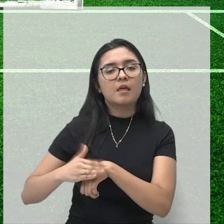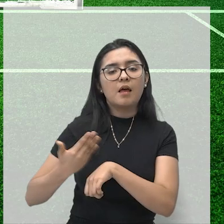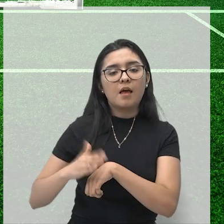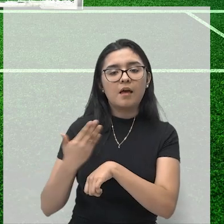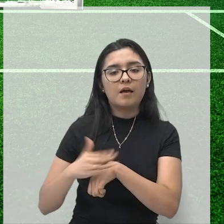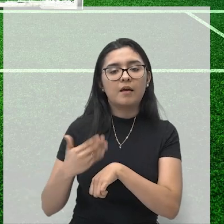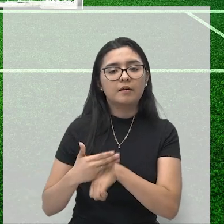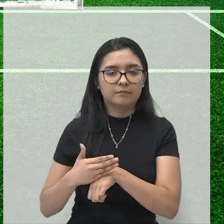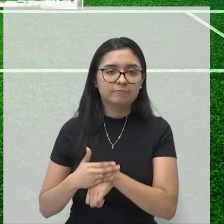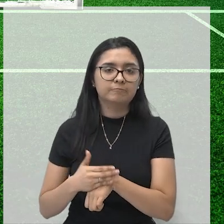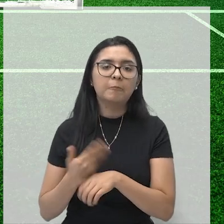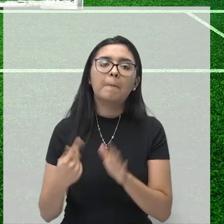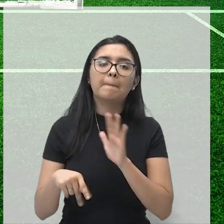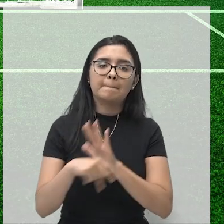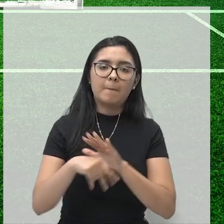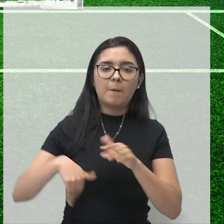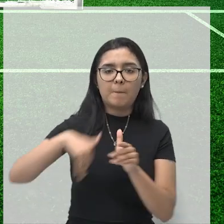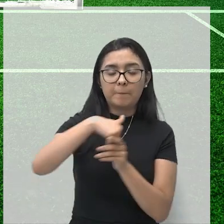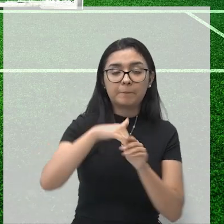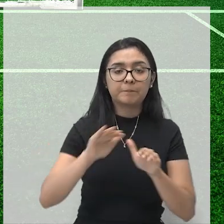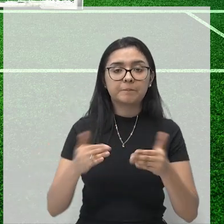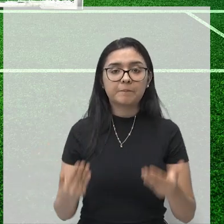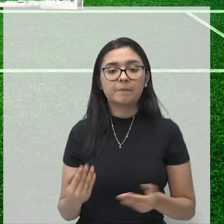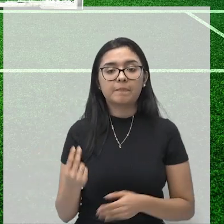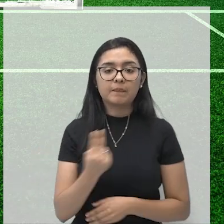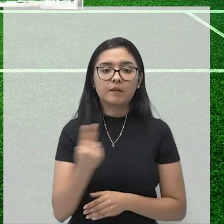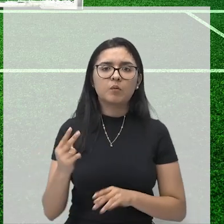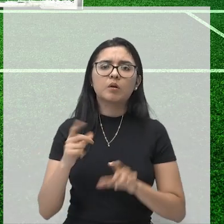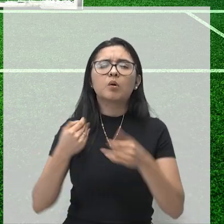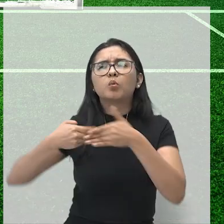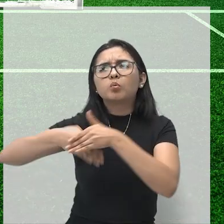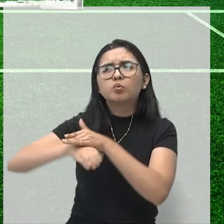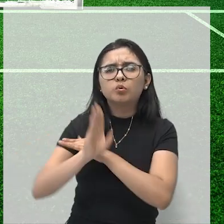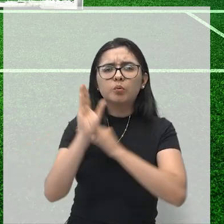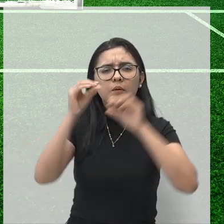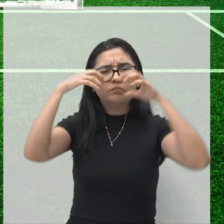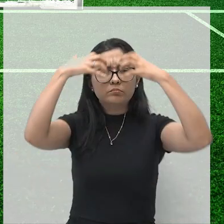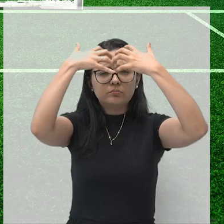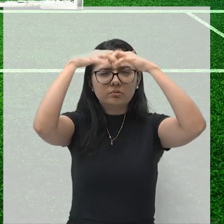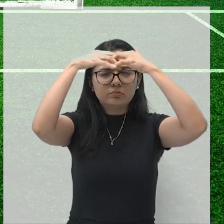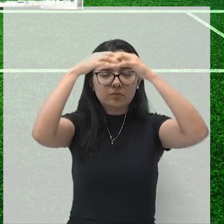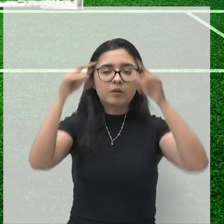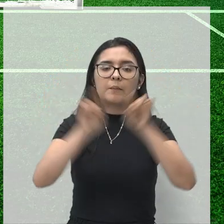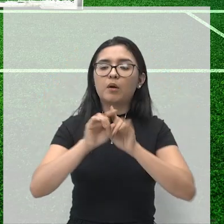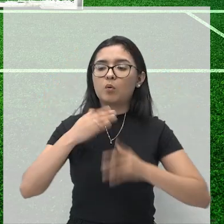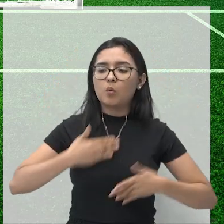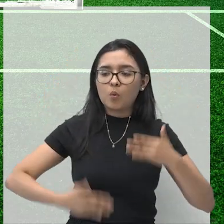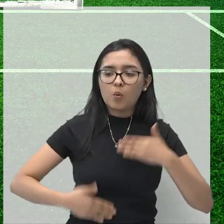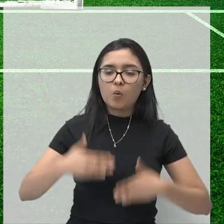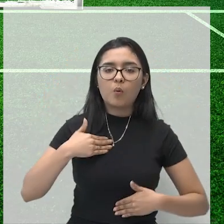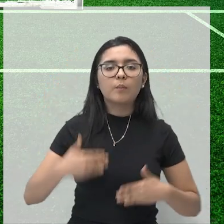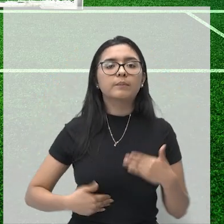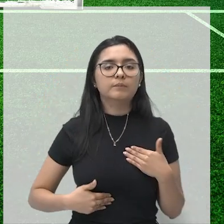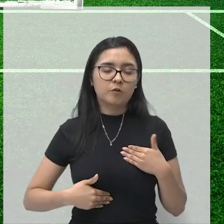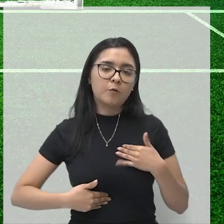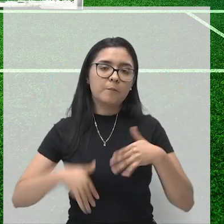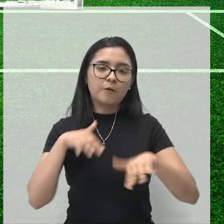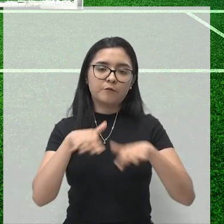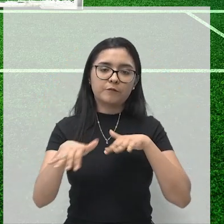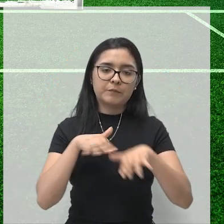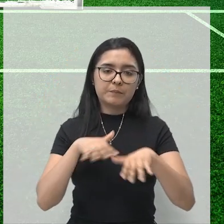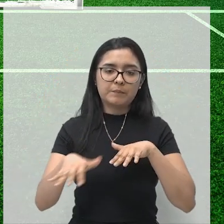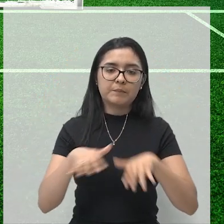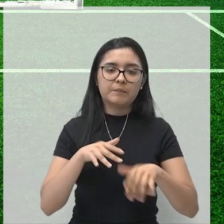feitos para jogadores, né? Onde eles acostumam, né, o cérebro e o corpo com um determinado